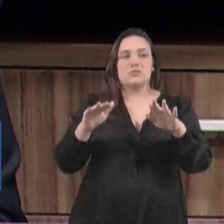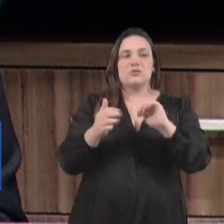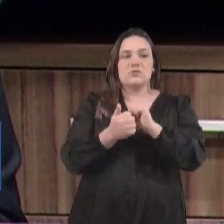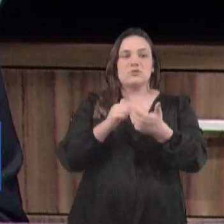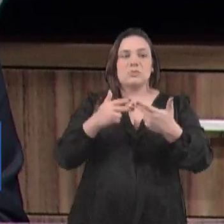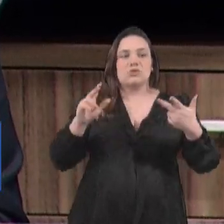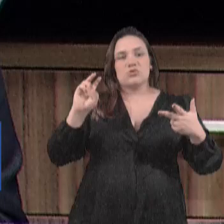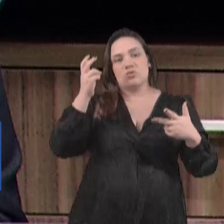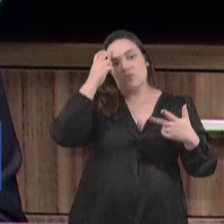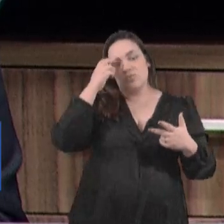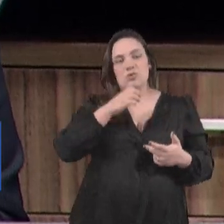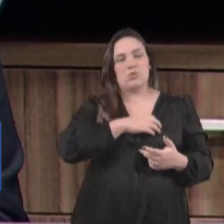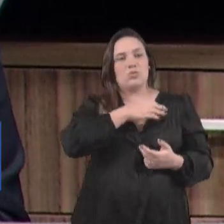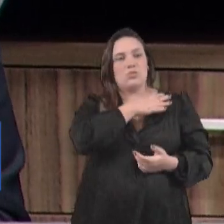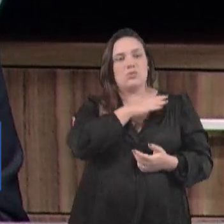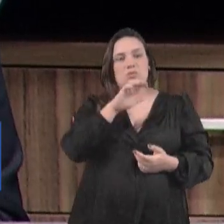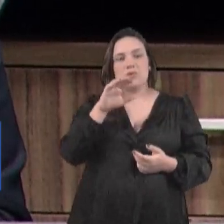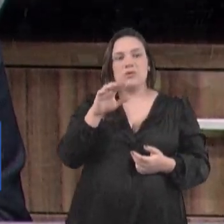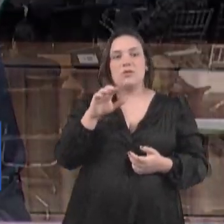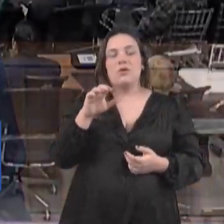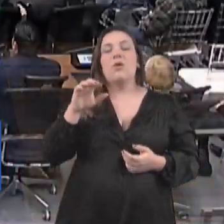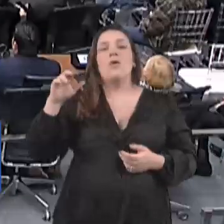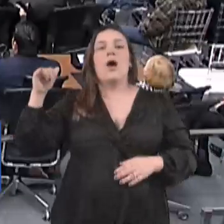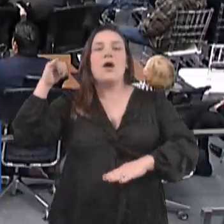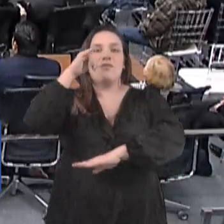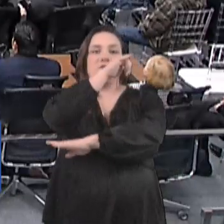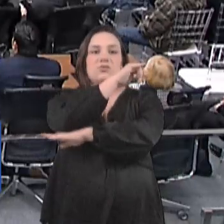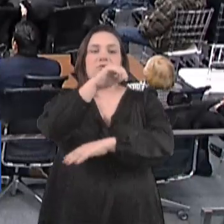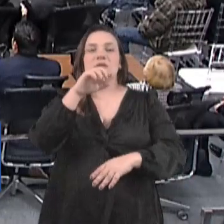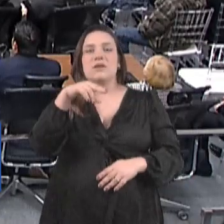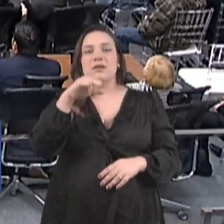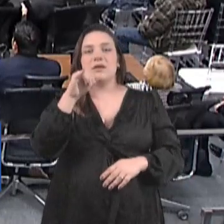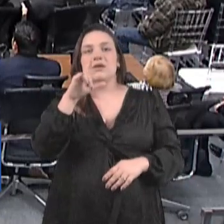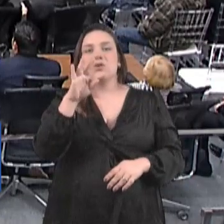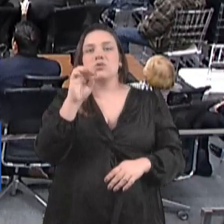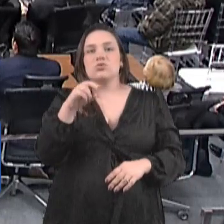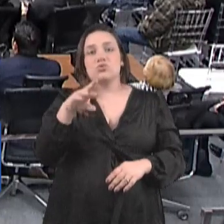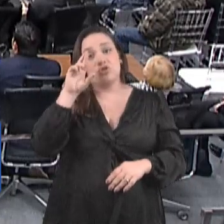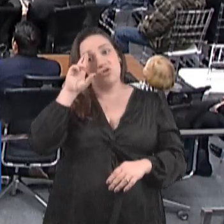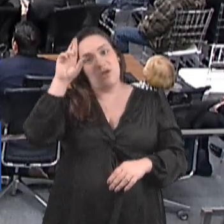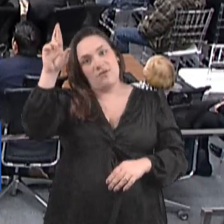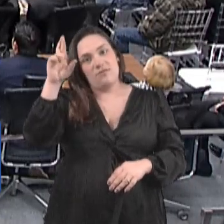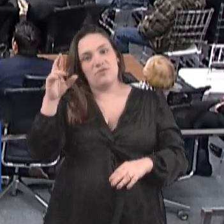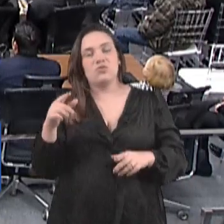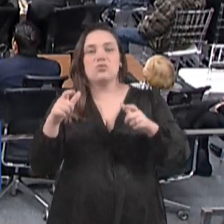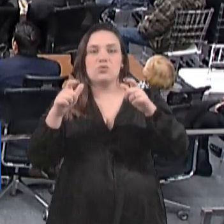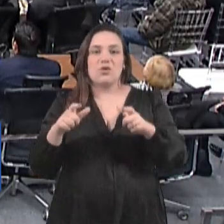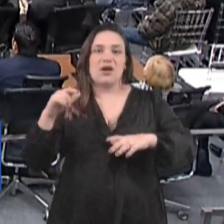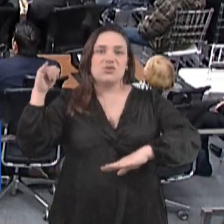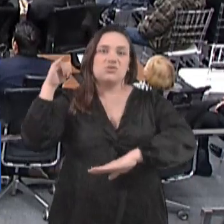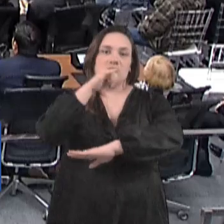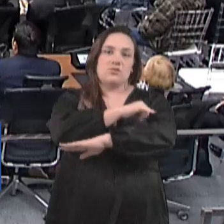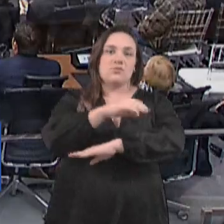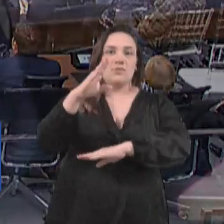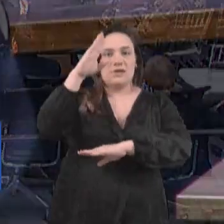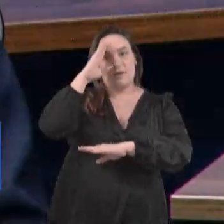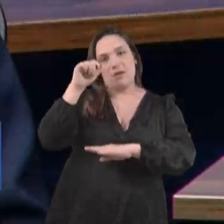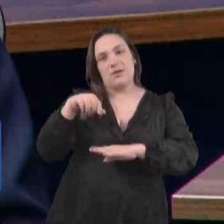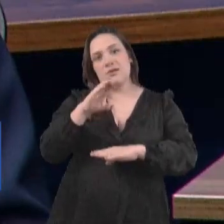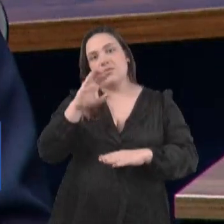Cultura, Coronel Aviador Nilton de Abreu Fonseca Filho, comandante da Base Aérea de Campo